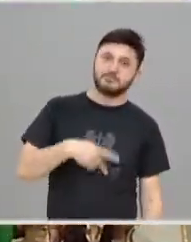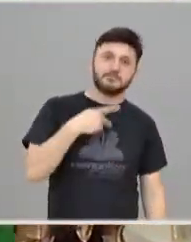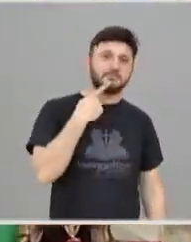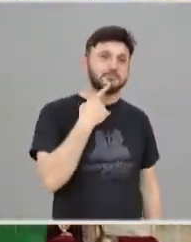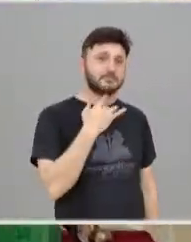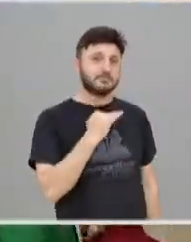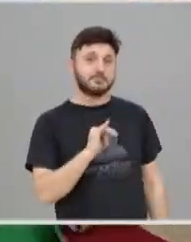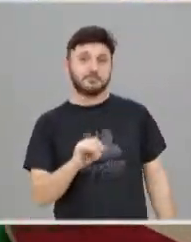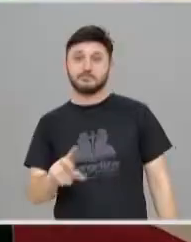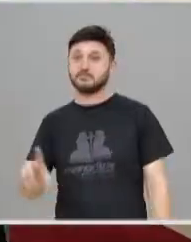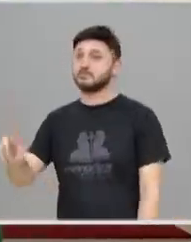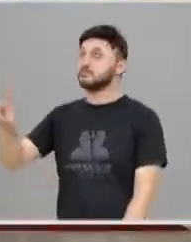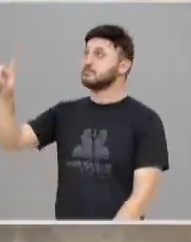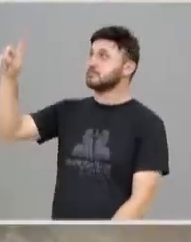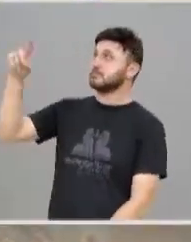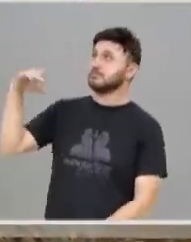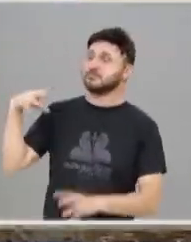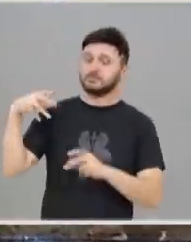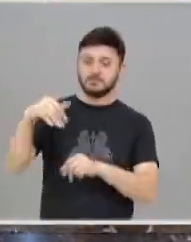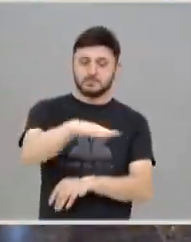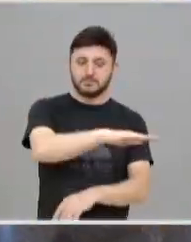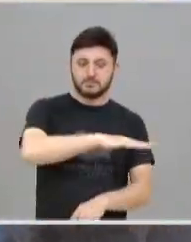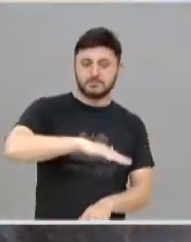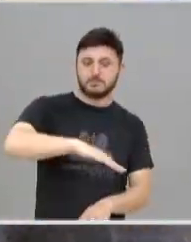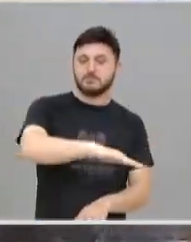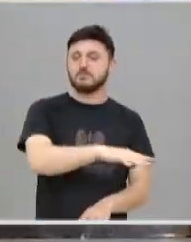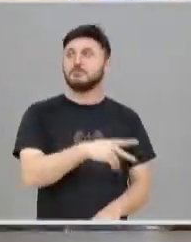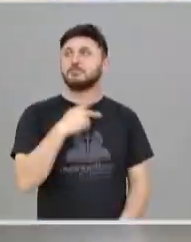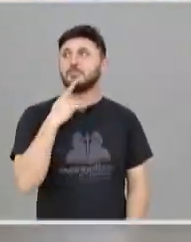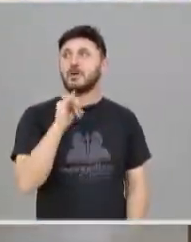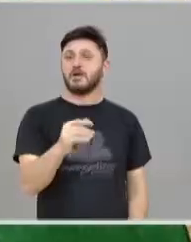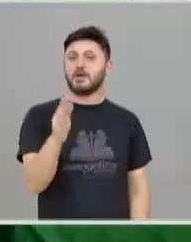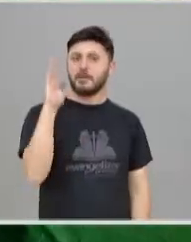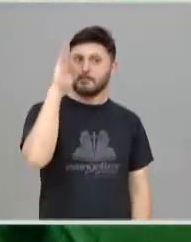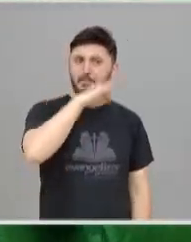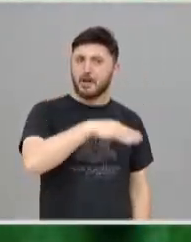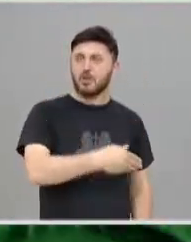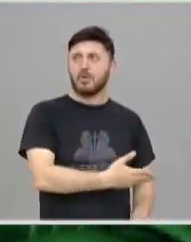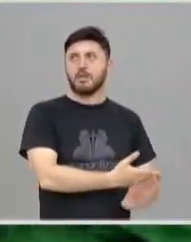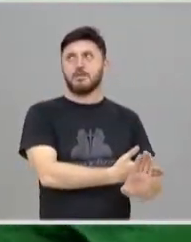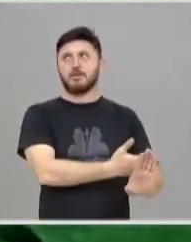coração. Deus, livrai todo pai dos perigos da vida,